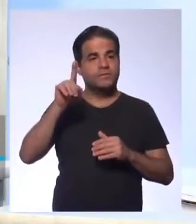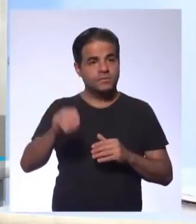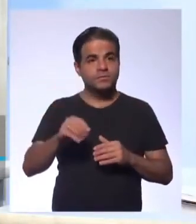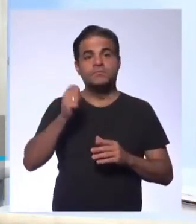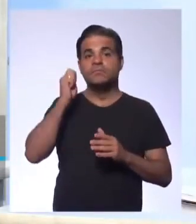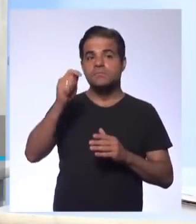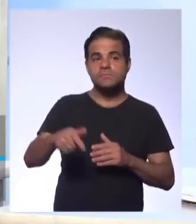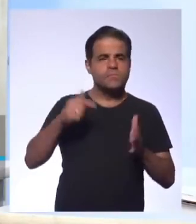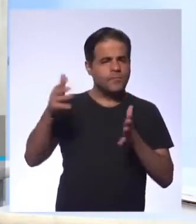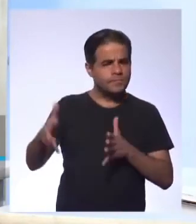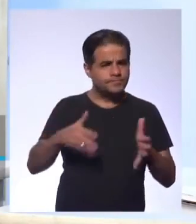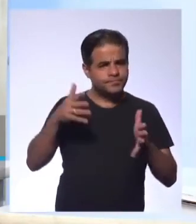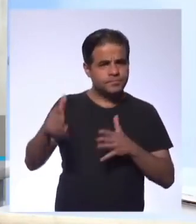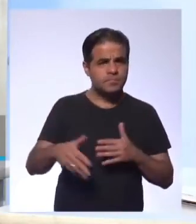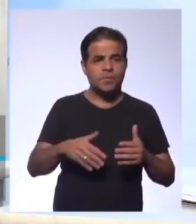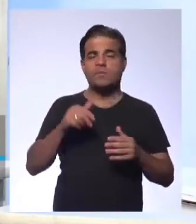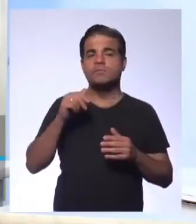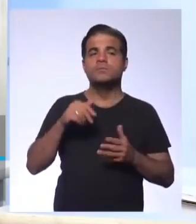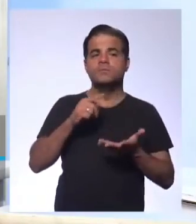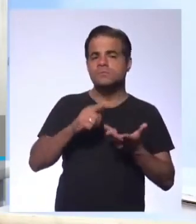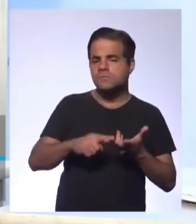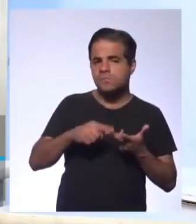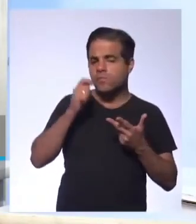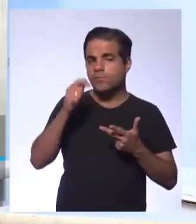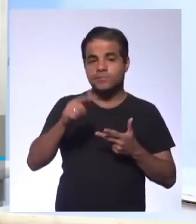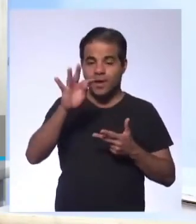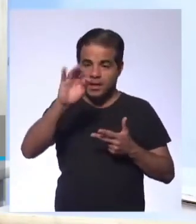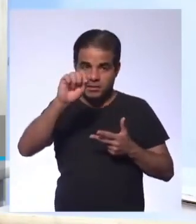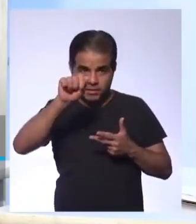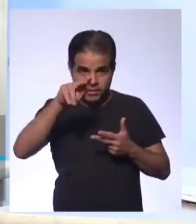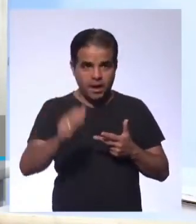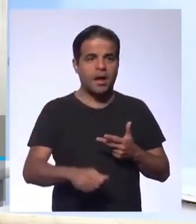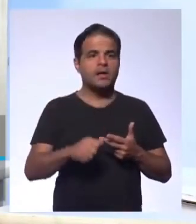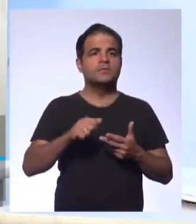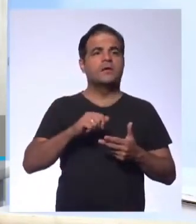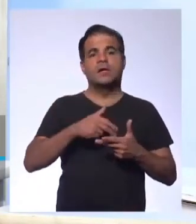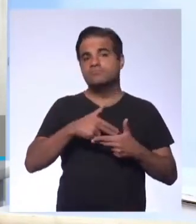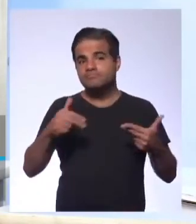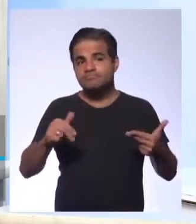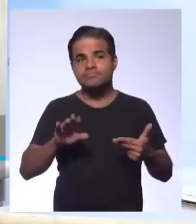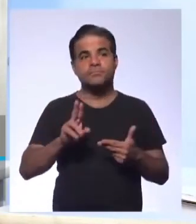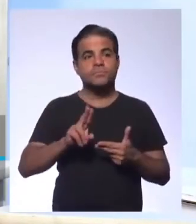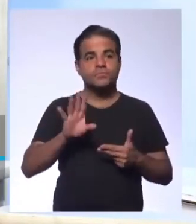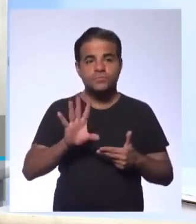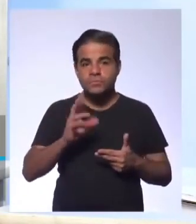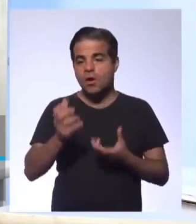parte da sua produção, lá na talha, ele pagava as banalidades quando ele ia usar o